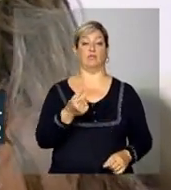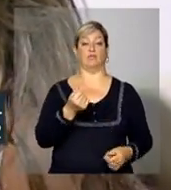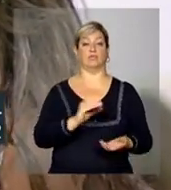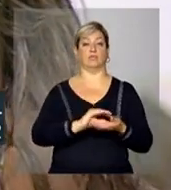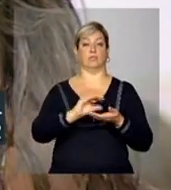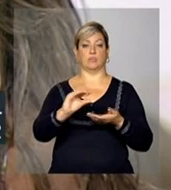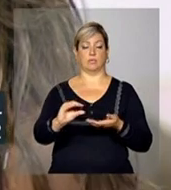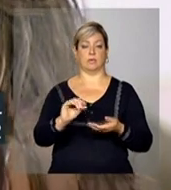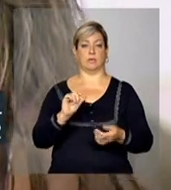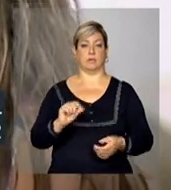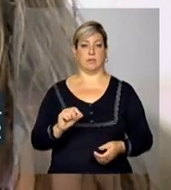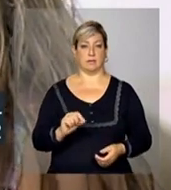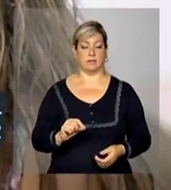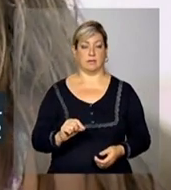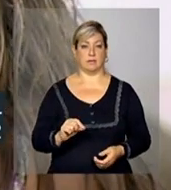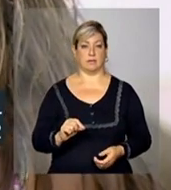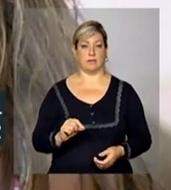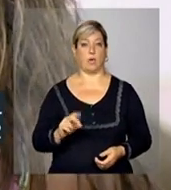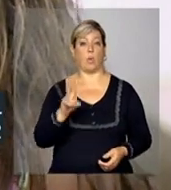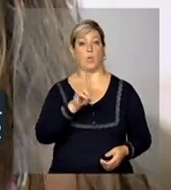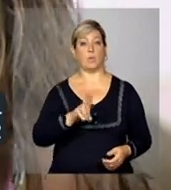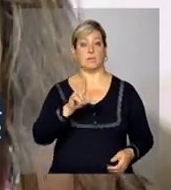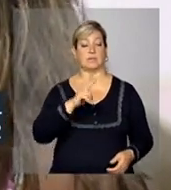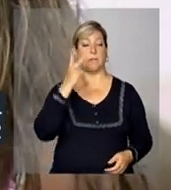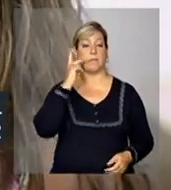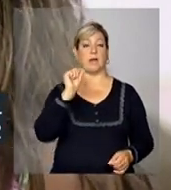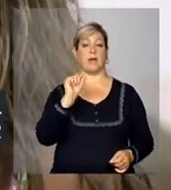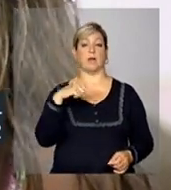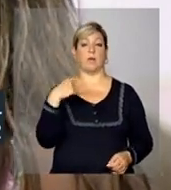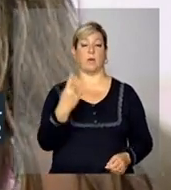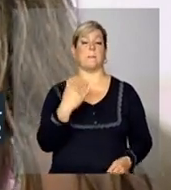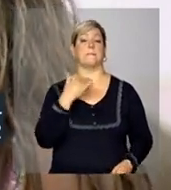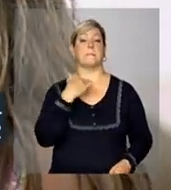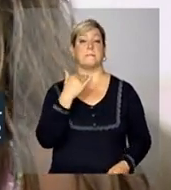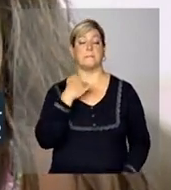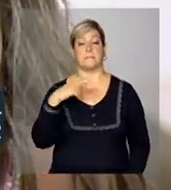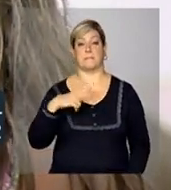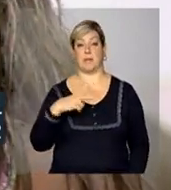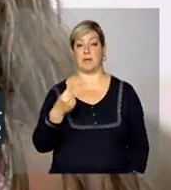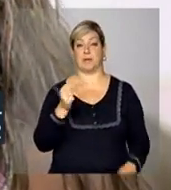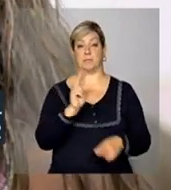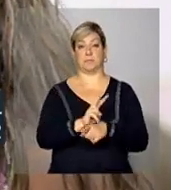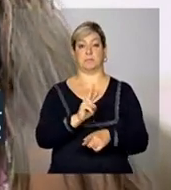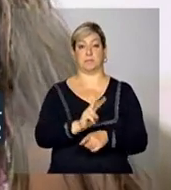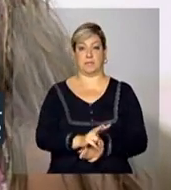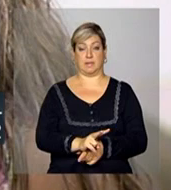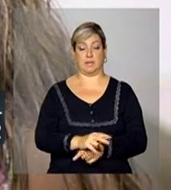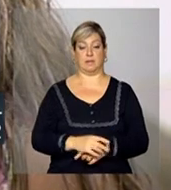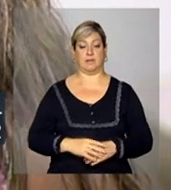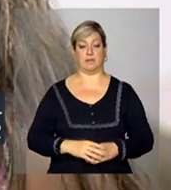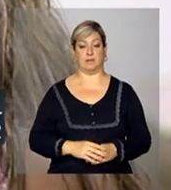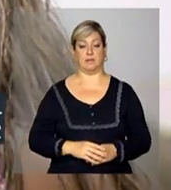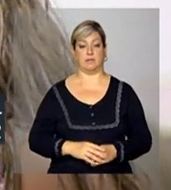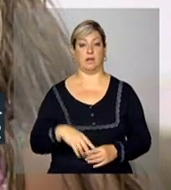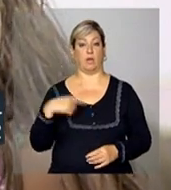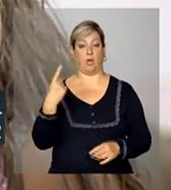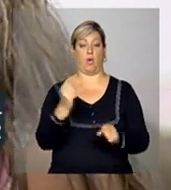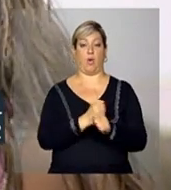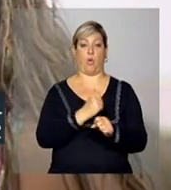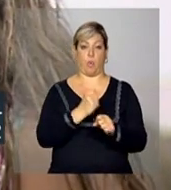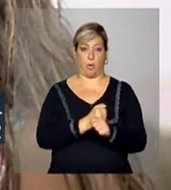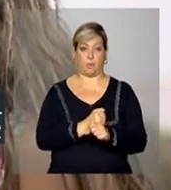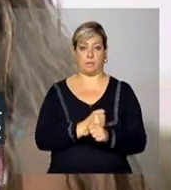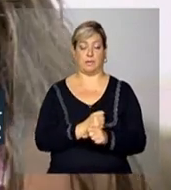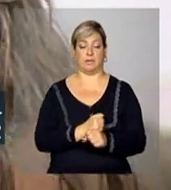aí que seria usado para que bancos privados emprestem as obras de